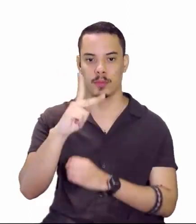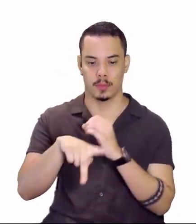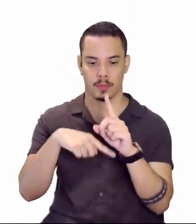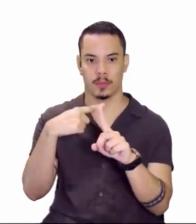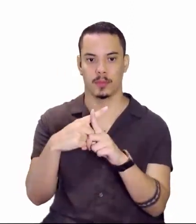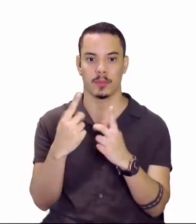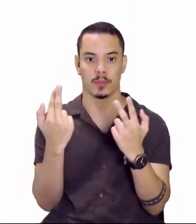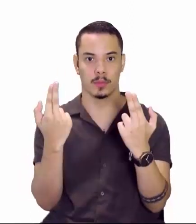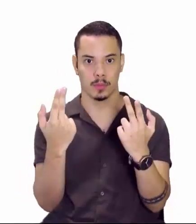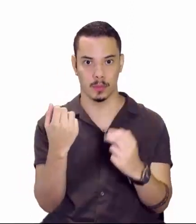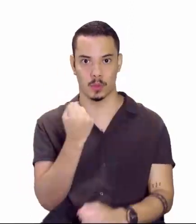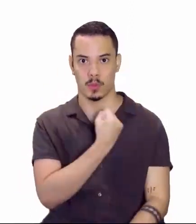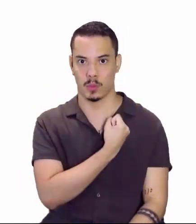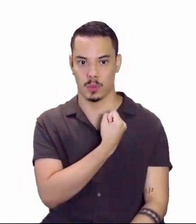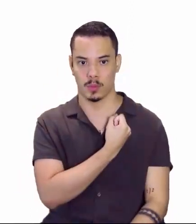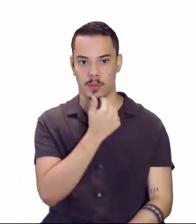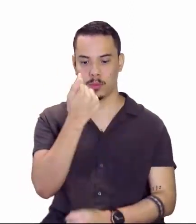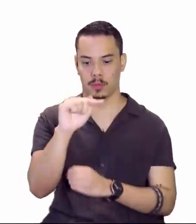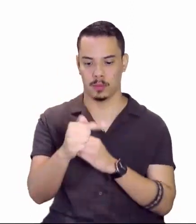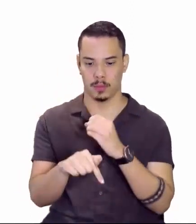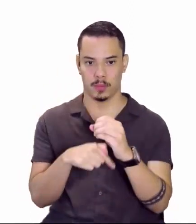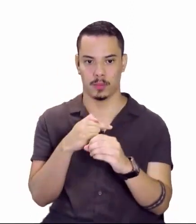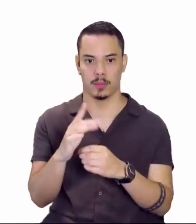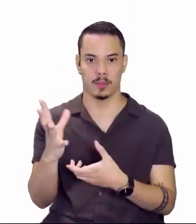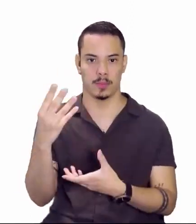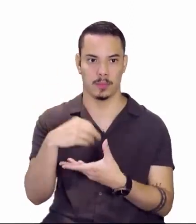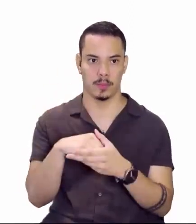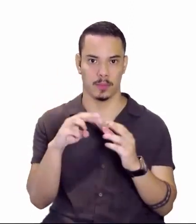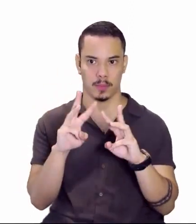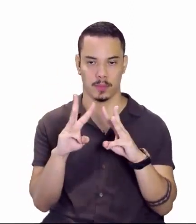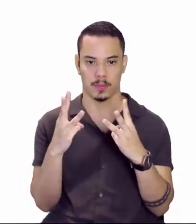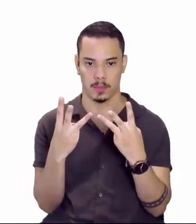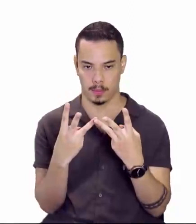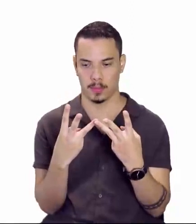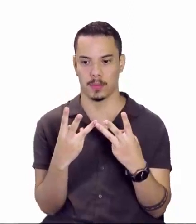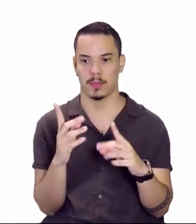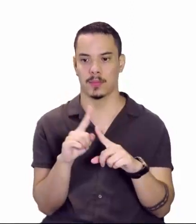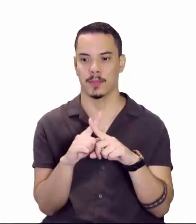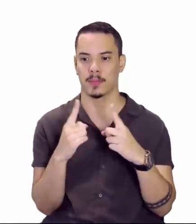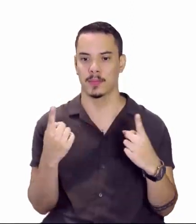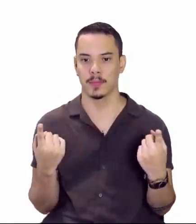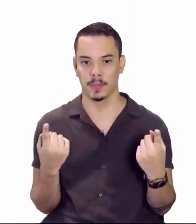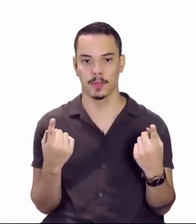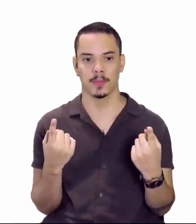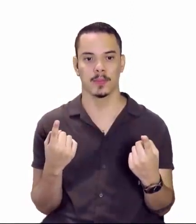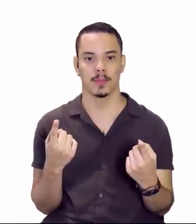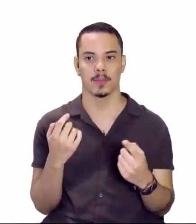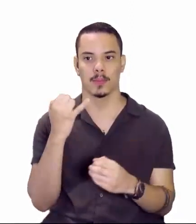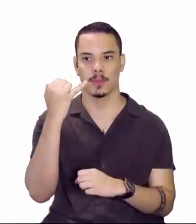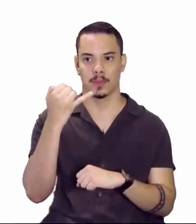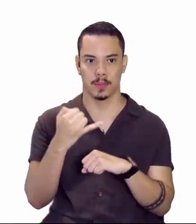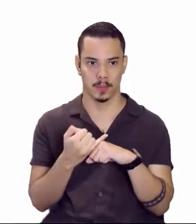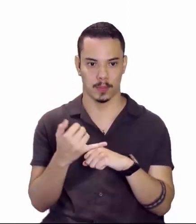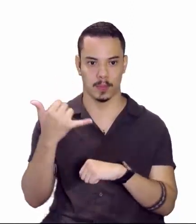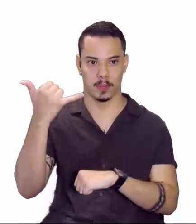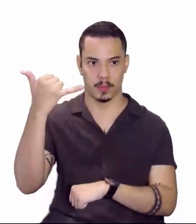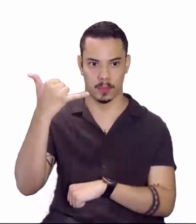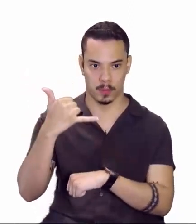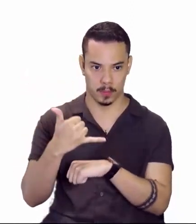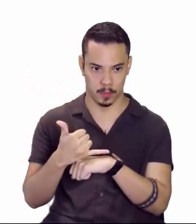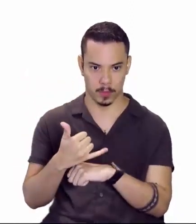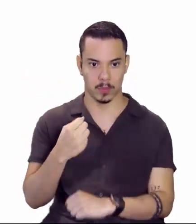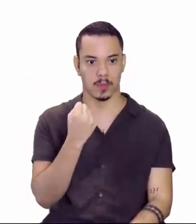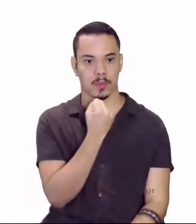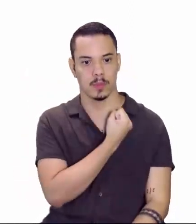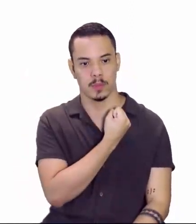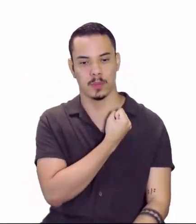número atômico, que é igual ao número de elétrons. No entanto, para esse íon ferro, o